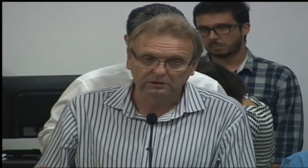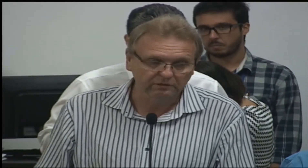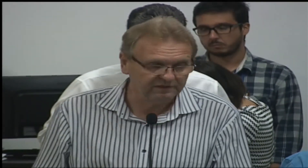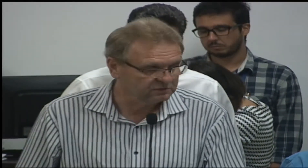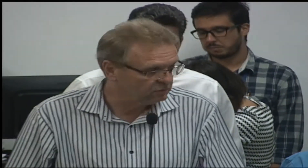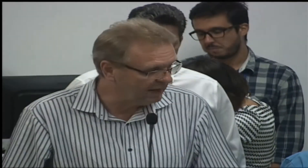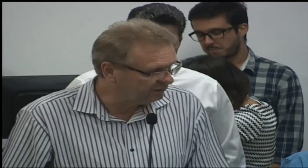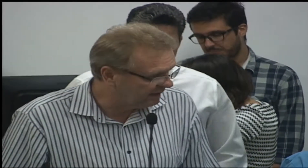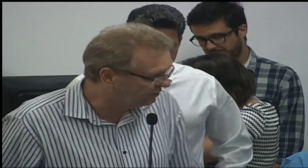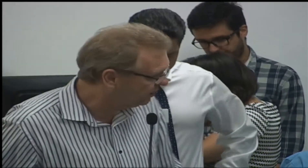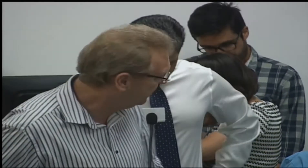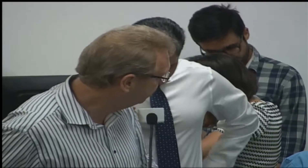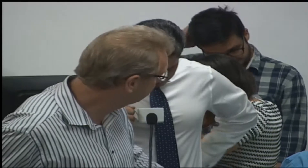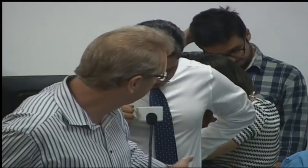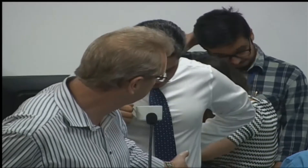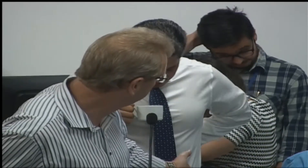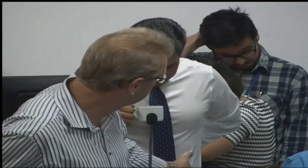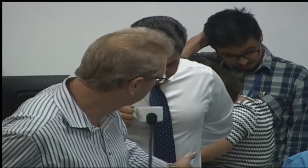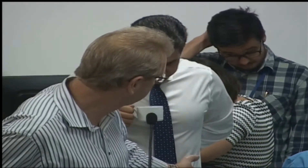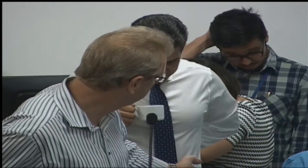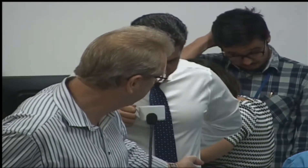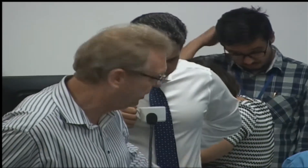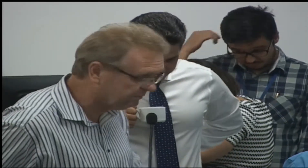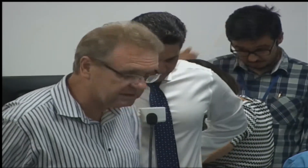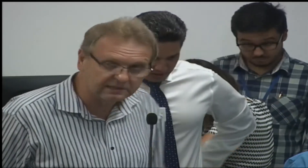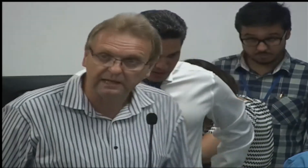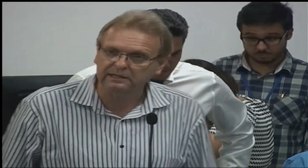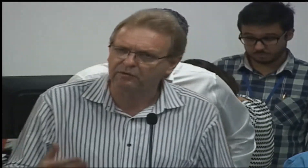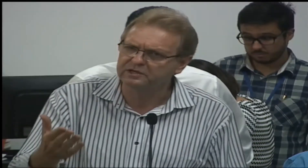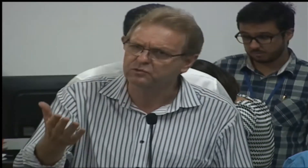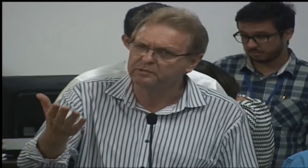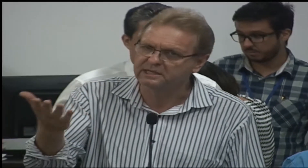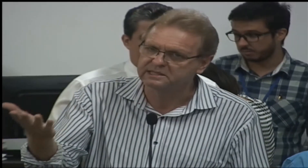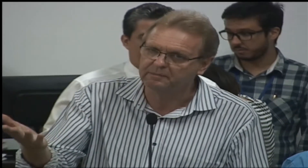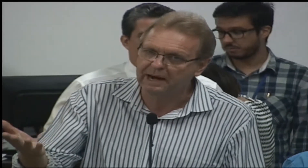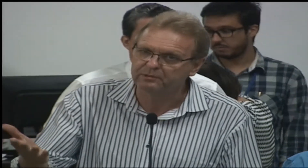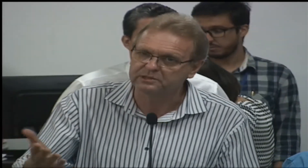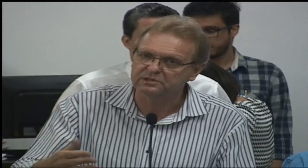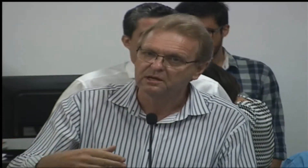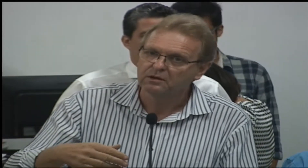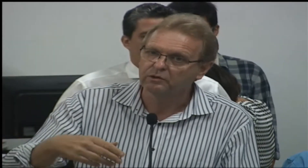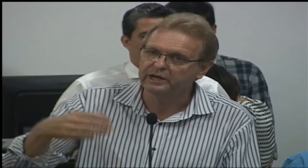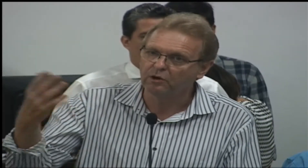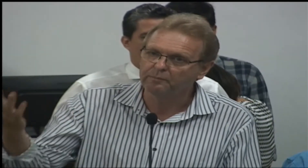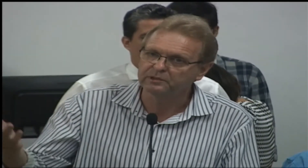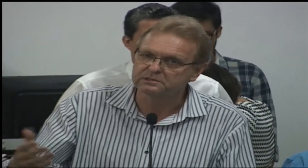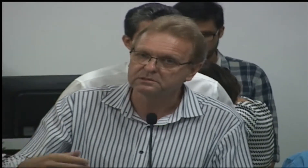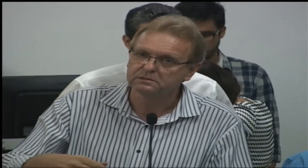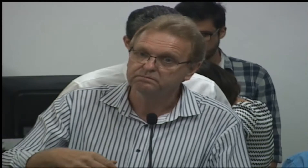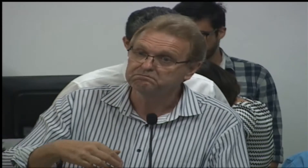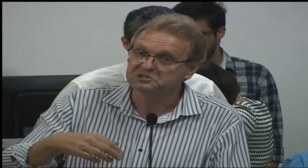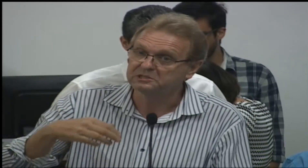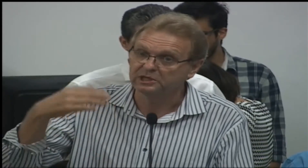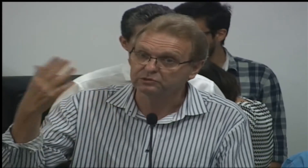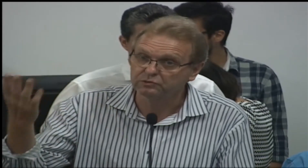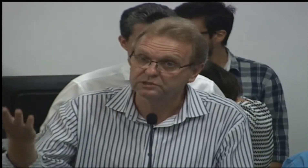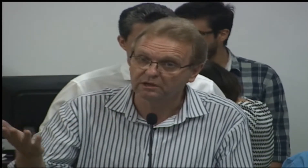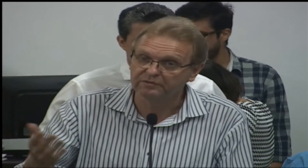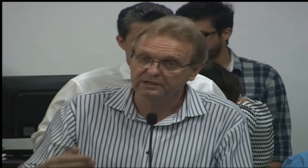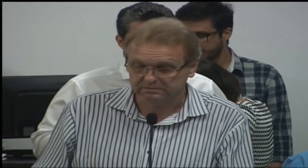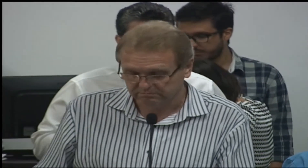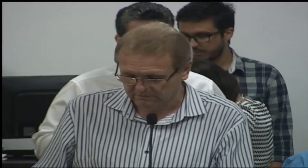de habitação é tão terrível. Nós somos políticos e queremos que isso seja resolvido. Quem sabe